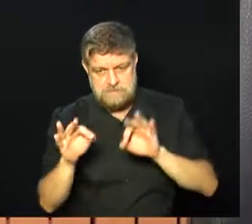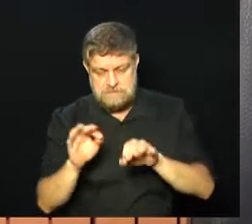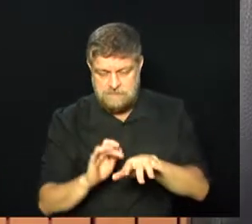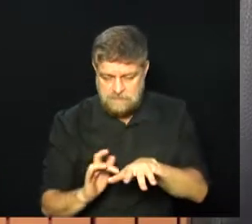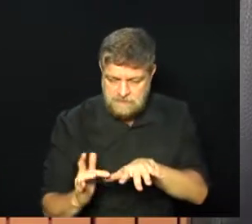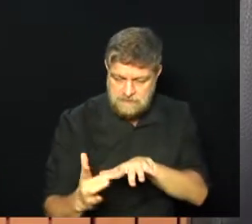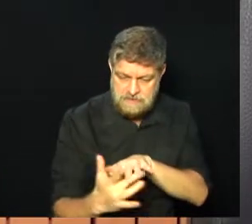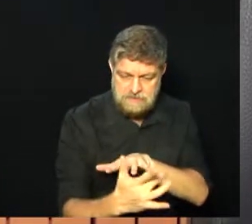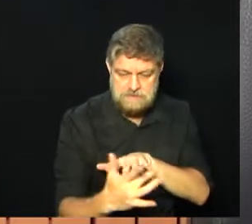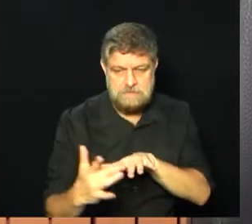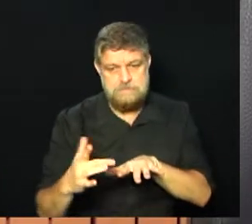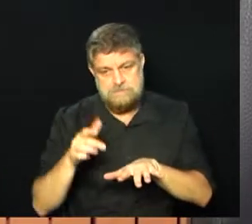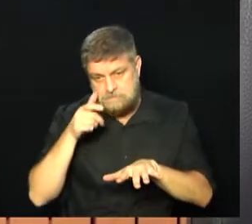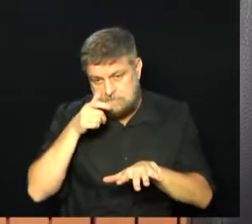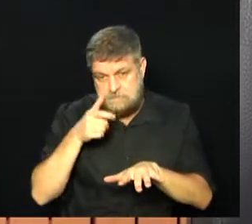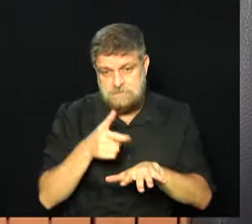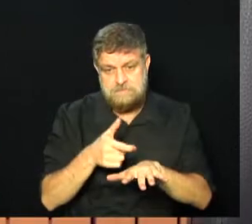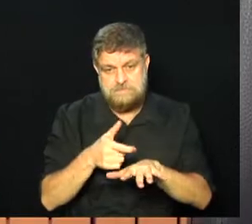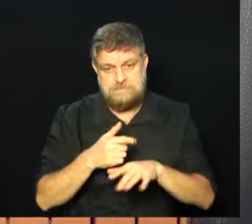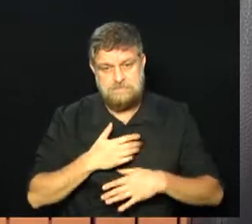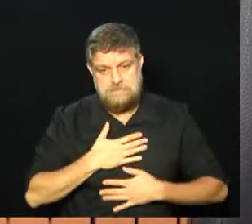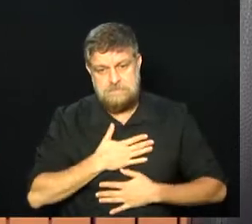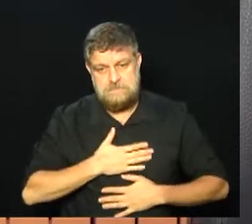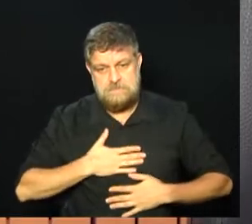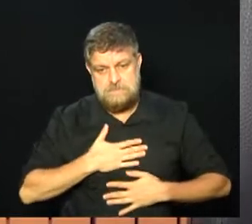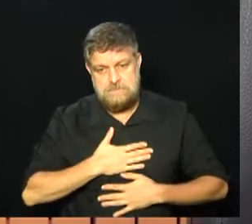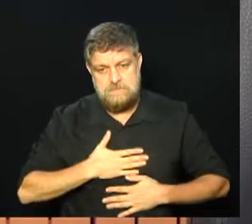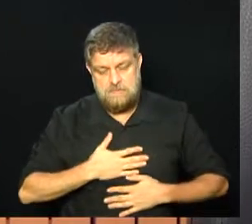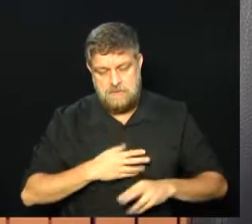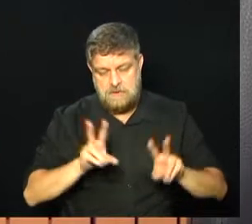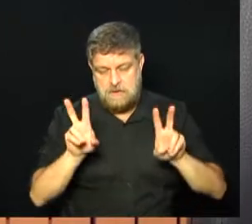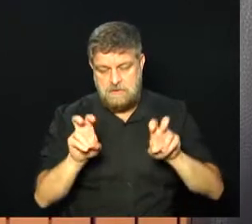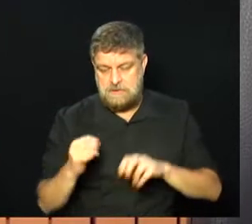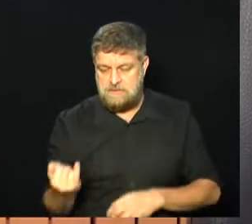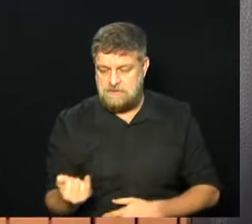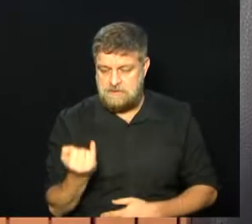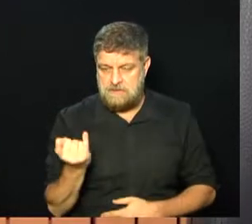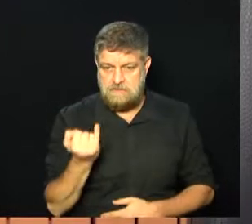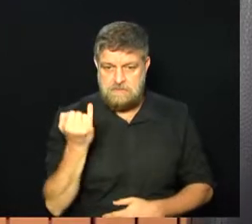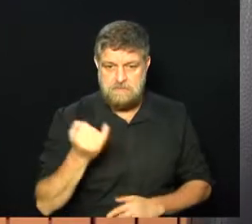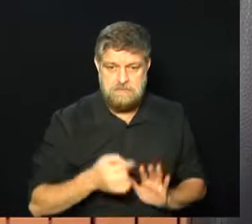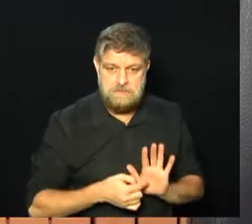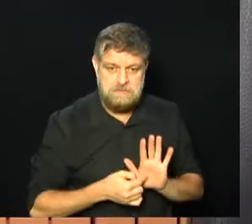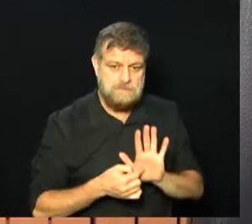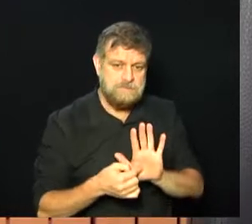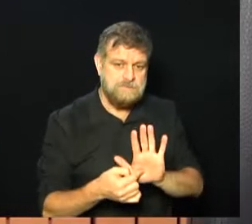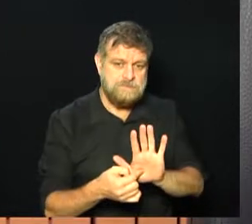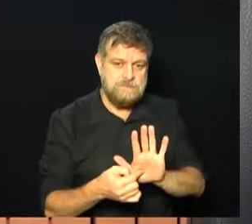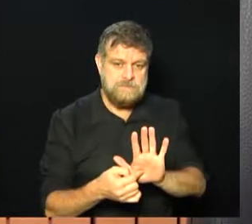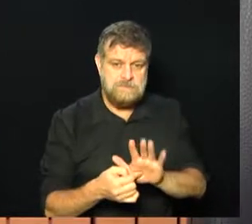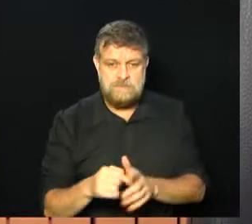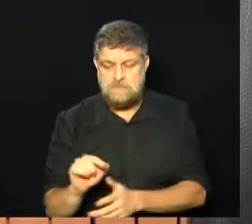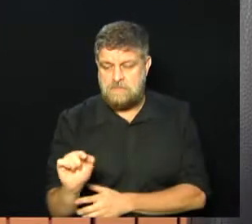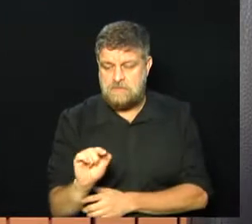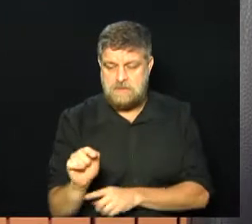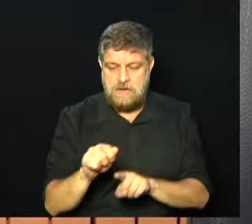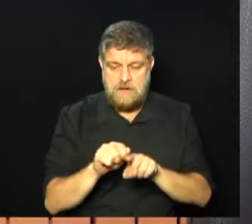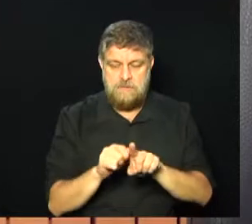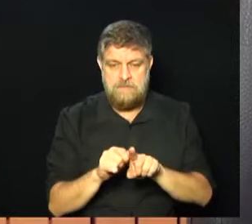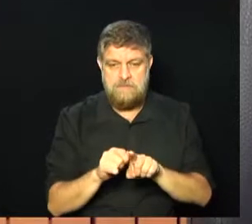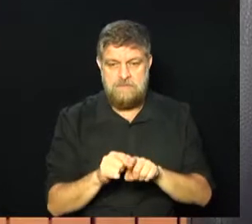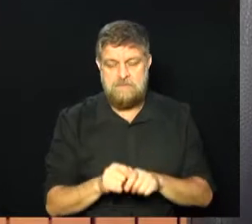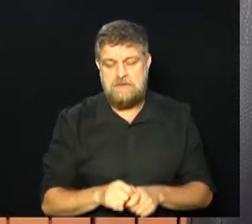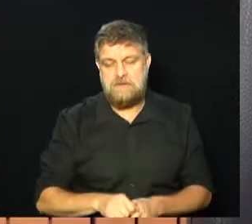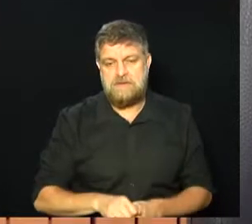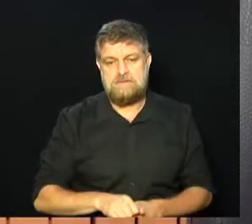é um prazer poder apresentar um tema tão importante, tão pujante, né, que é o Novembro Azul,